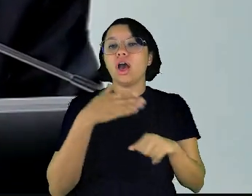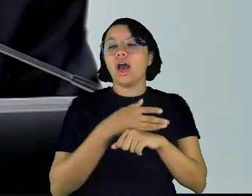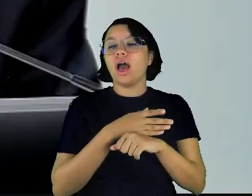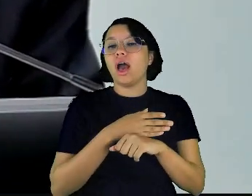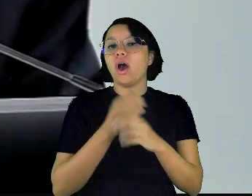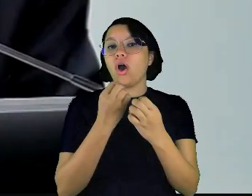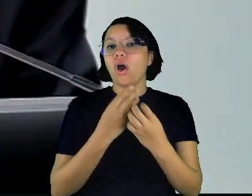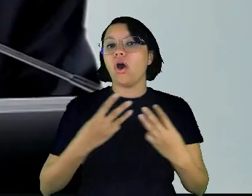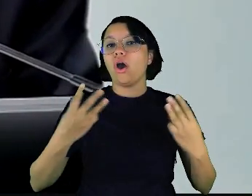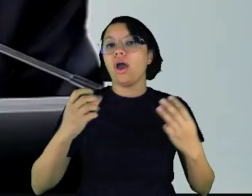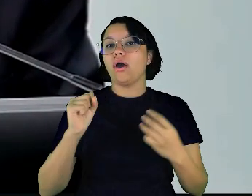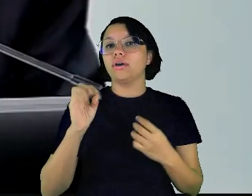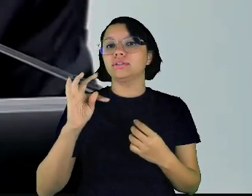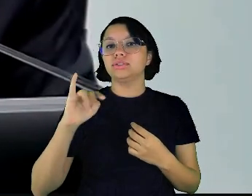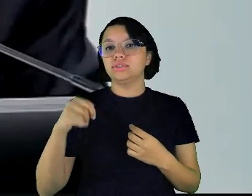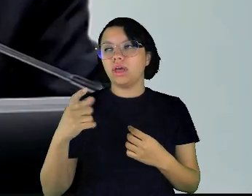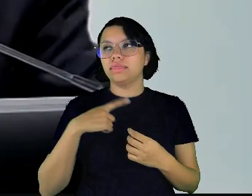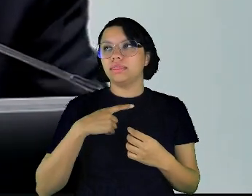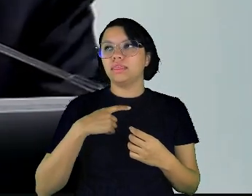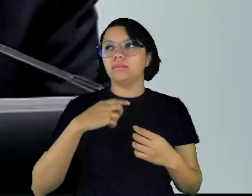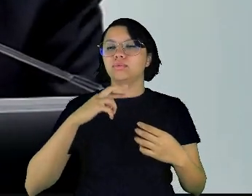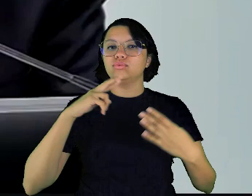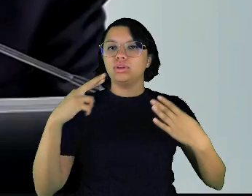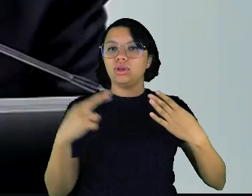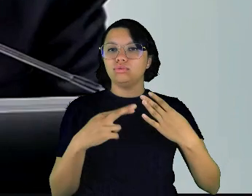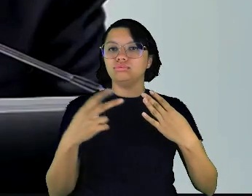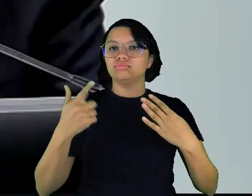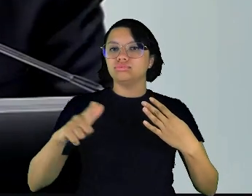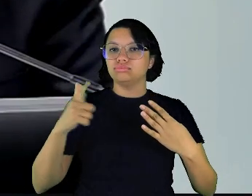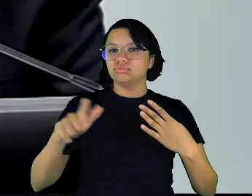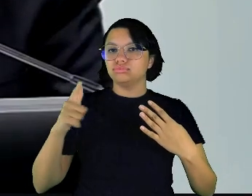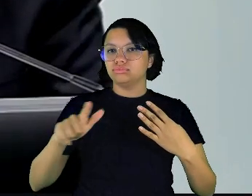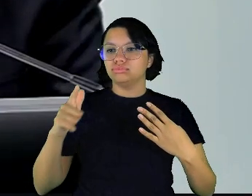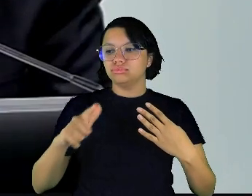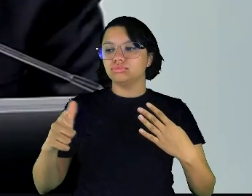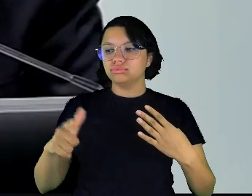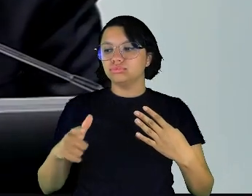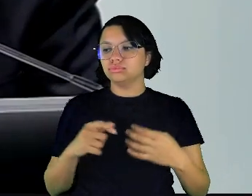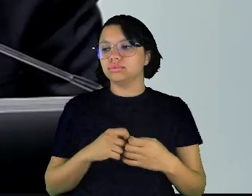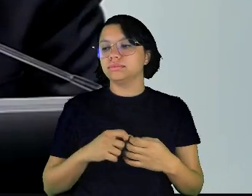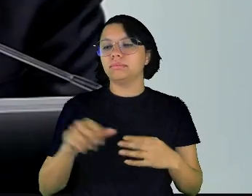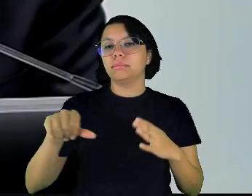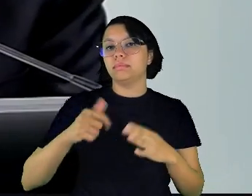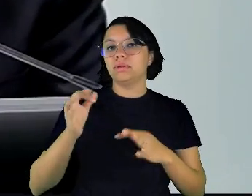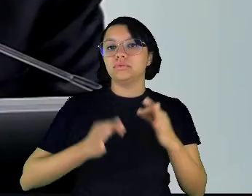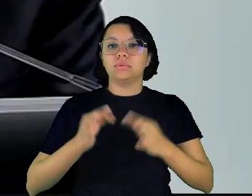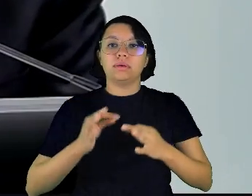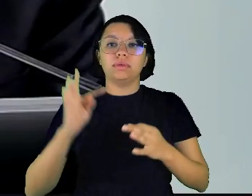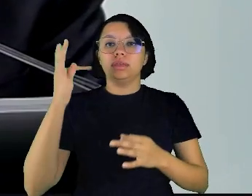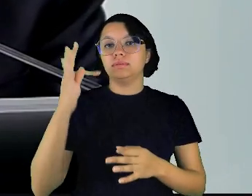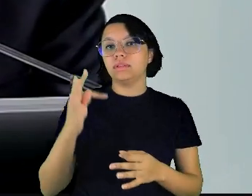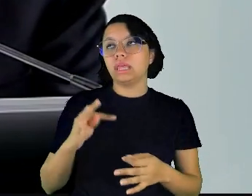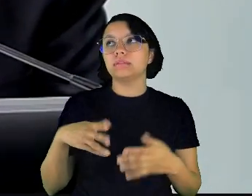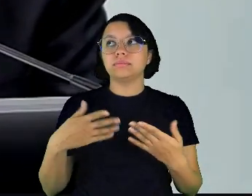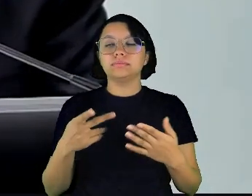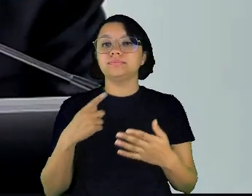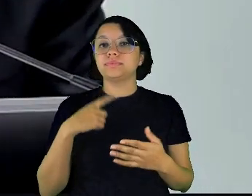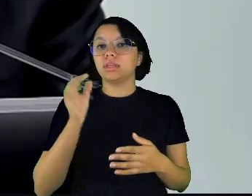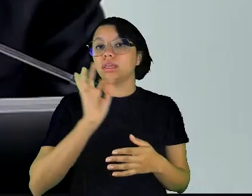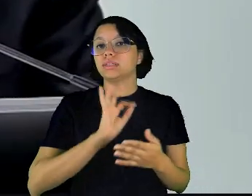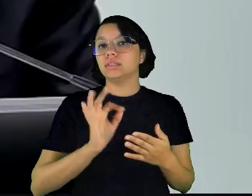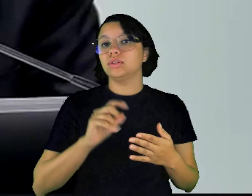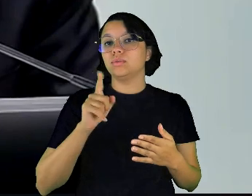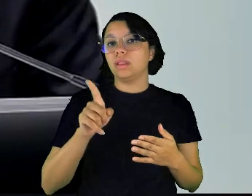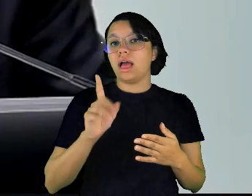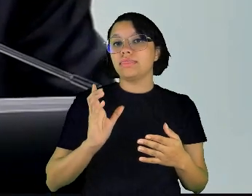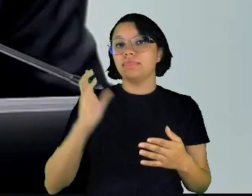e nós temos lá, né, os recursos repetitivos, aquele quadrinho, vem lá a questão, submetida a julgamento, tese e tal, está escrito lá exatamente isso, definir